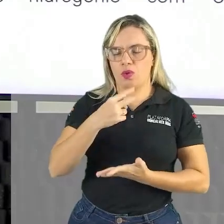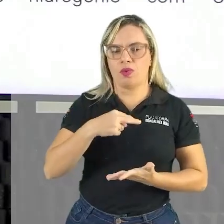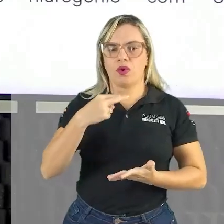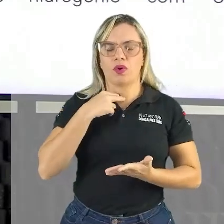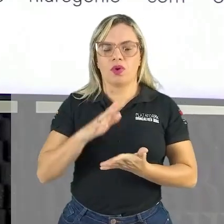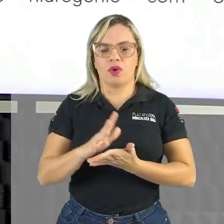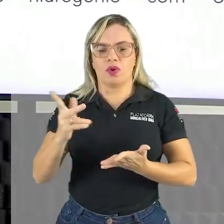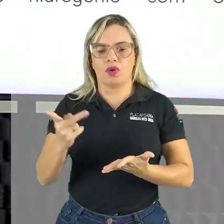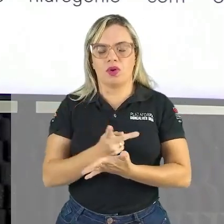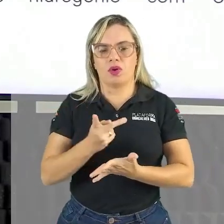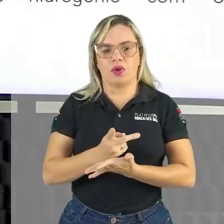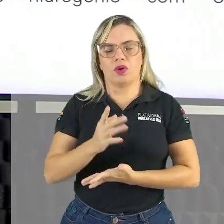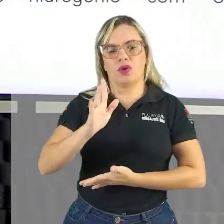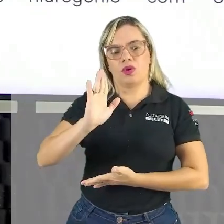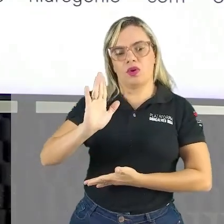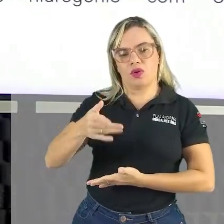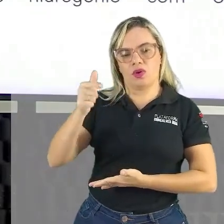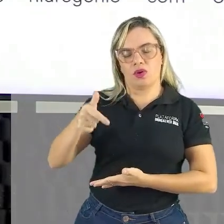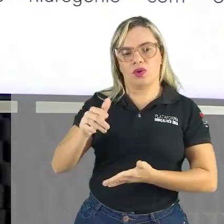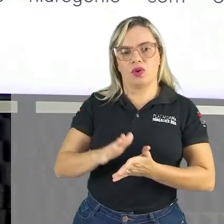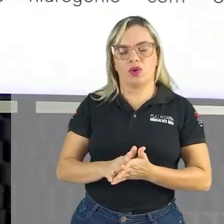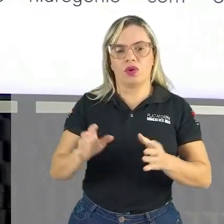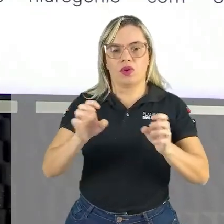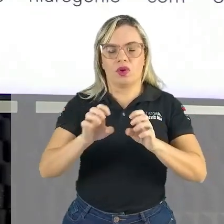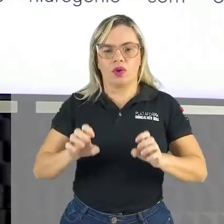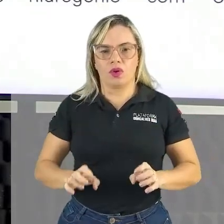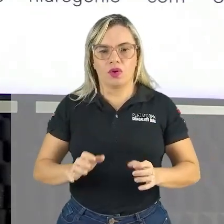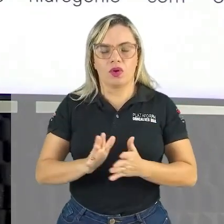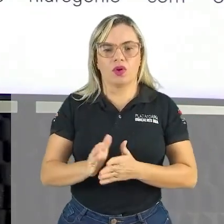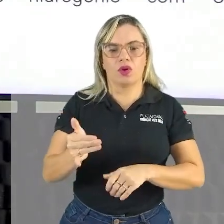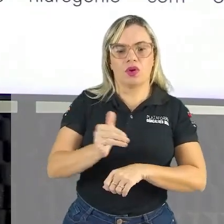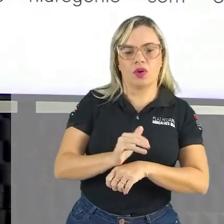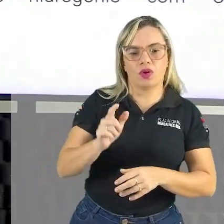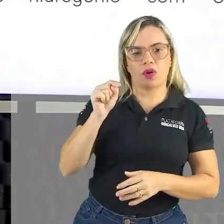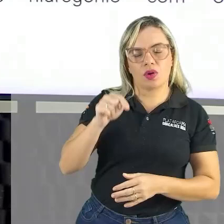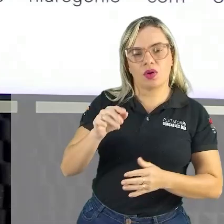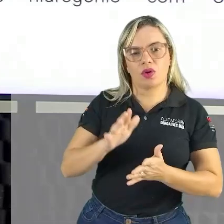Porque ele já está trazendo a parte do mecanismo, e aí você consegue